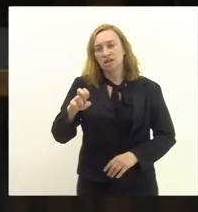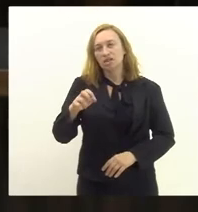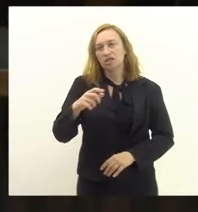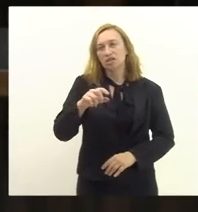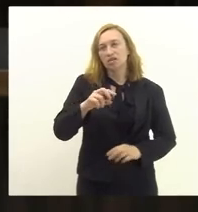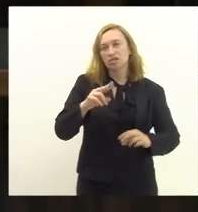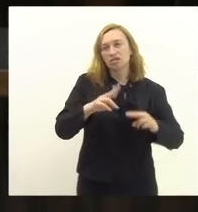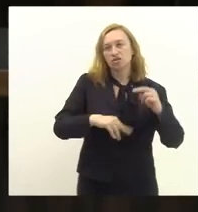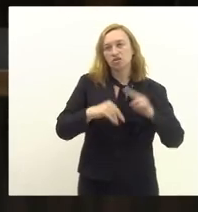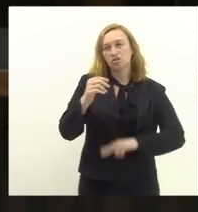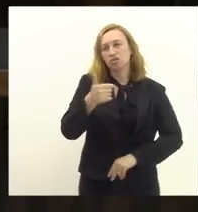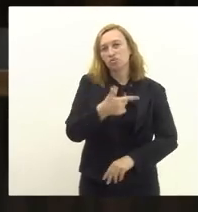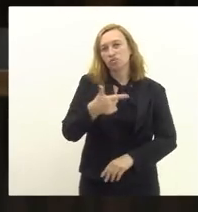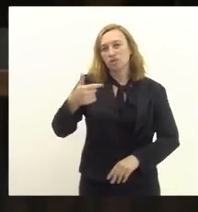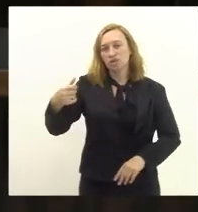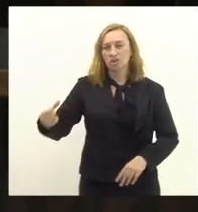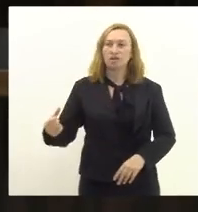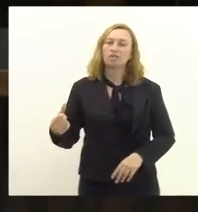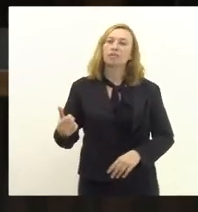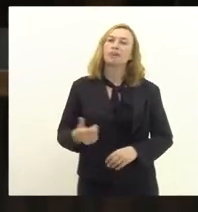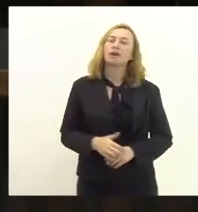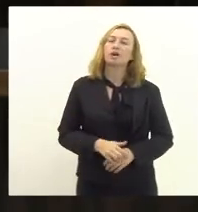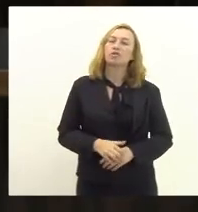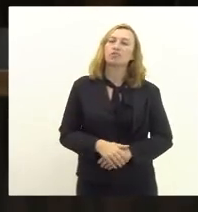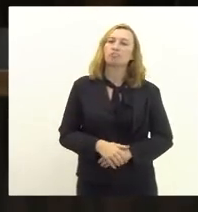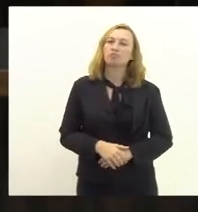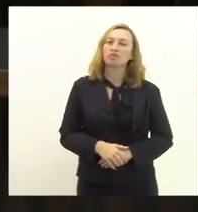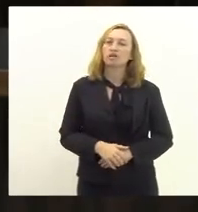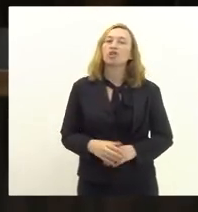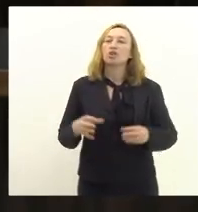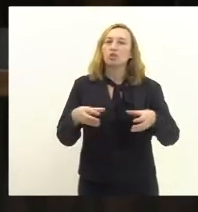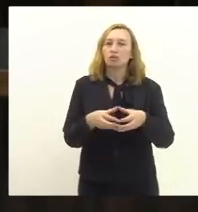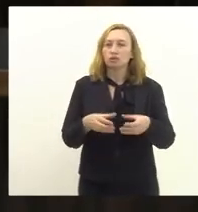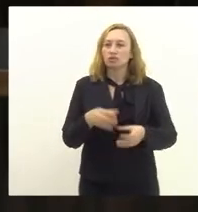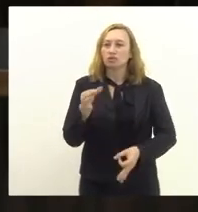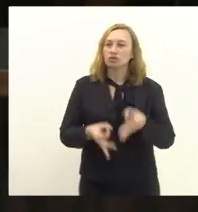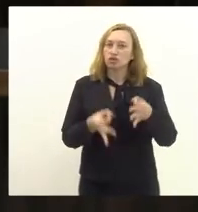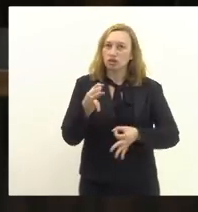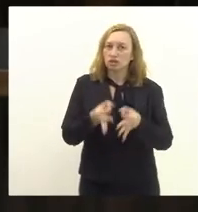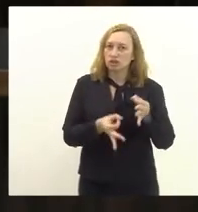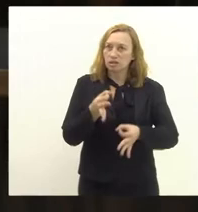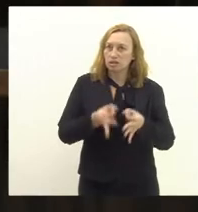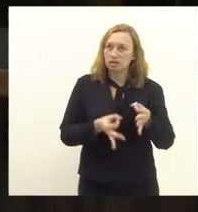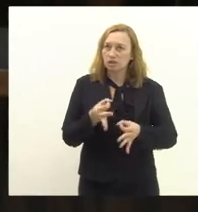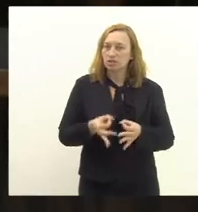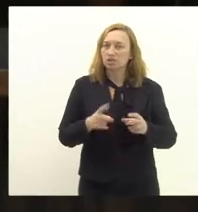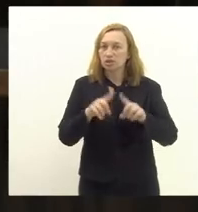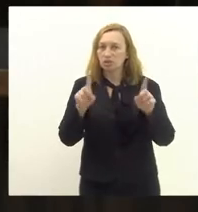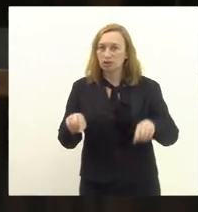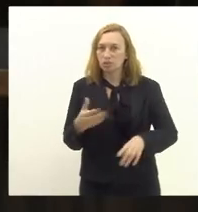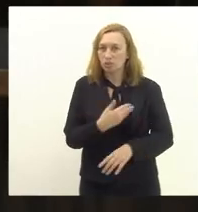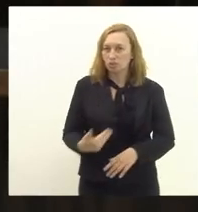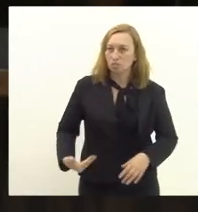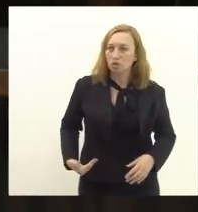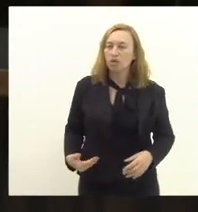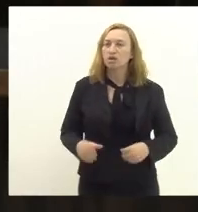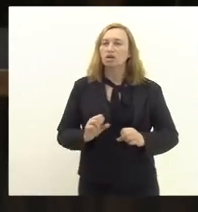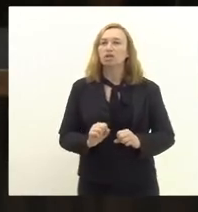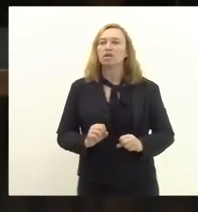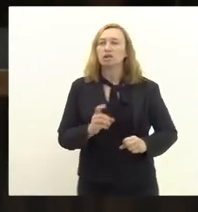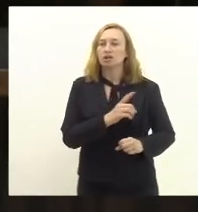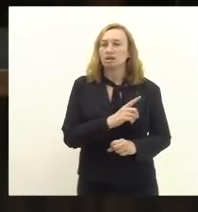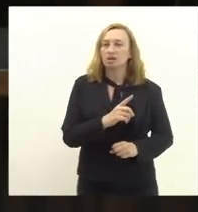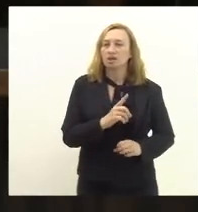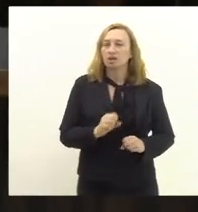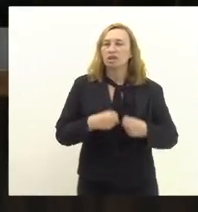artigos 3º e 4º, pendendo de pareceres das comissões de Constituição e Justiça, Servidores Públicos, de Defesa Civil e de